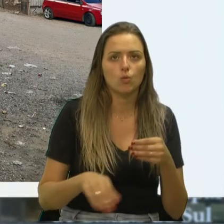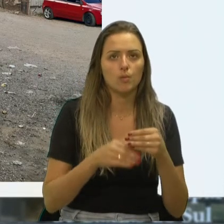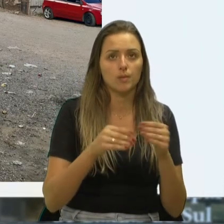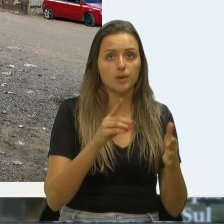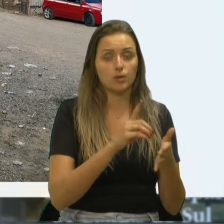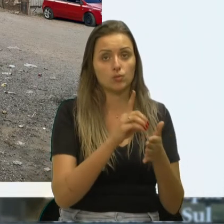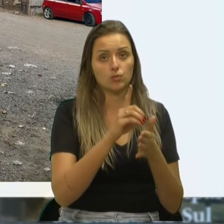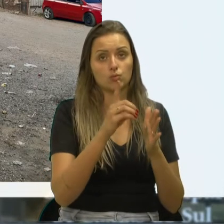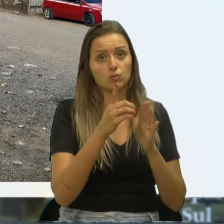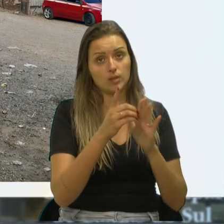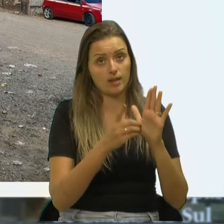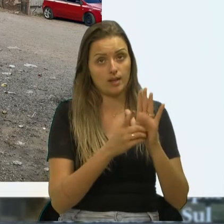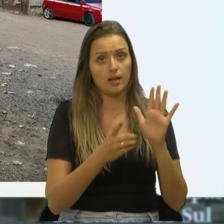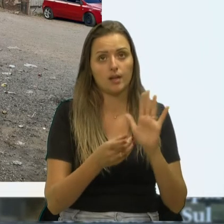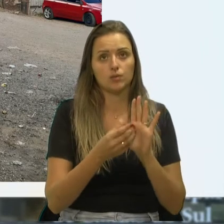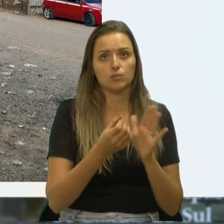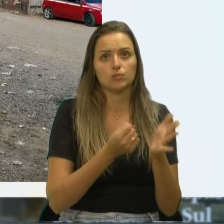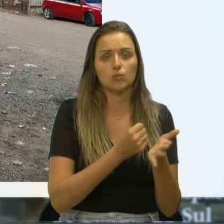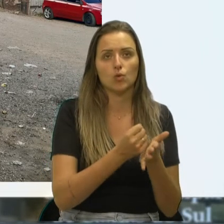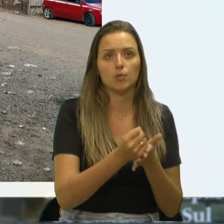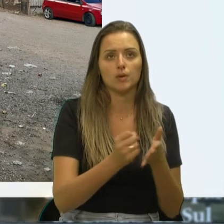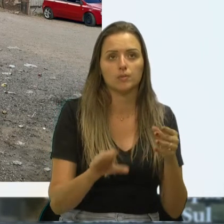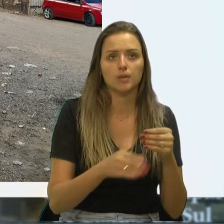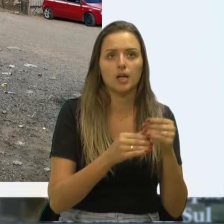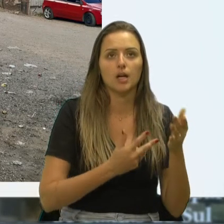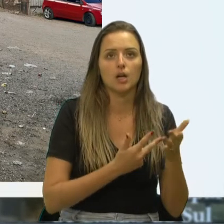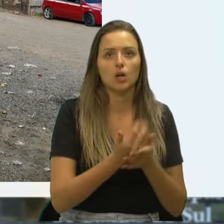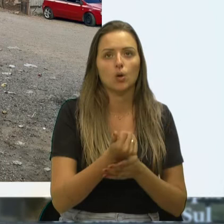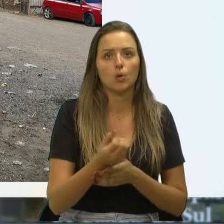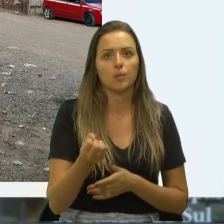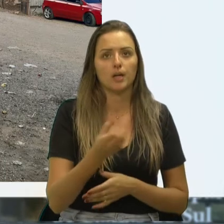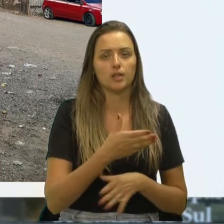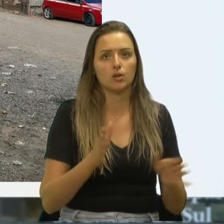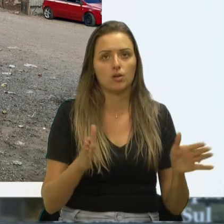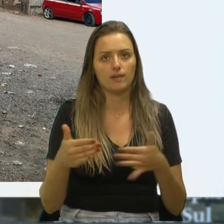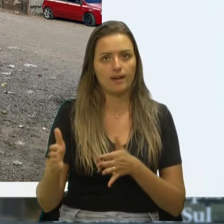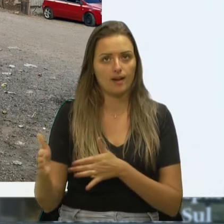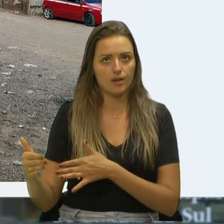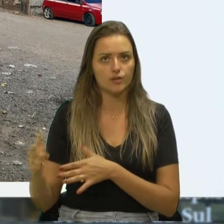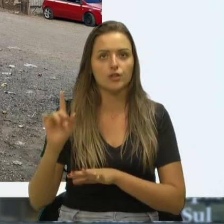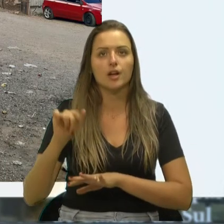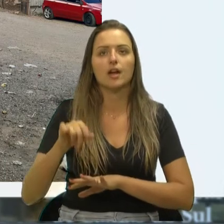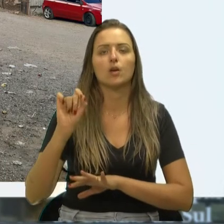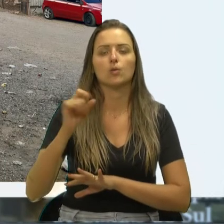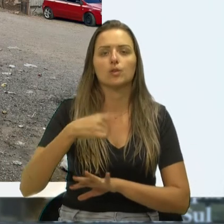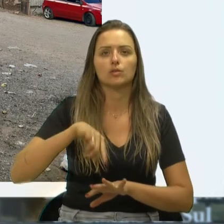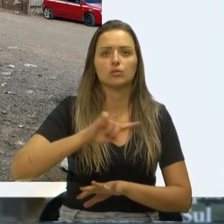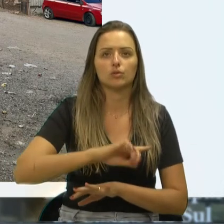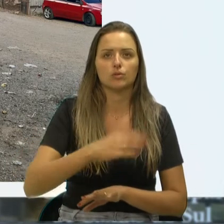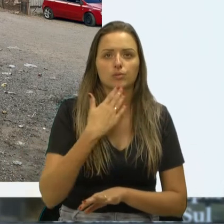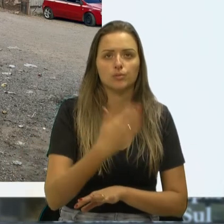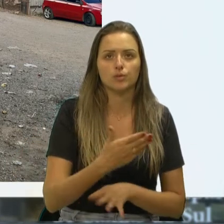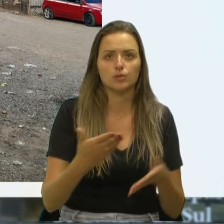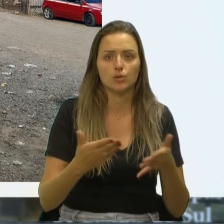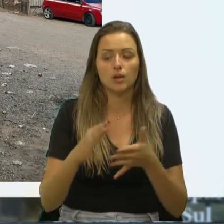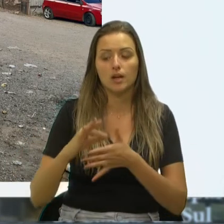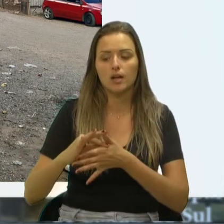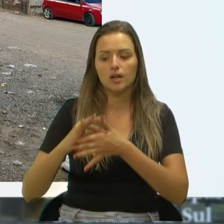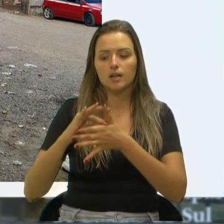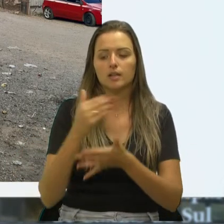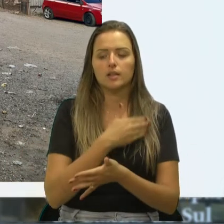poderem adquirir novas caixas. Então é isso que a gente, que nós estamos solicitando, quer dizer, para o líder do